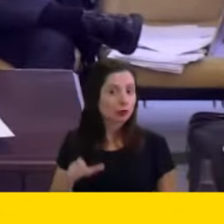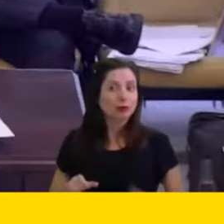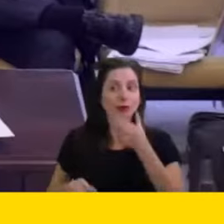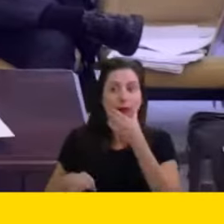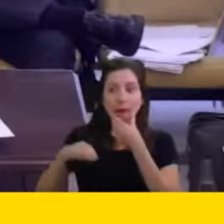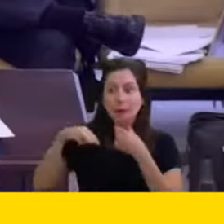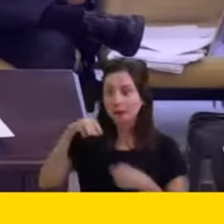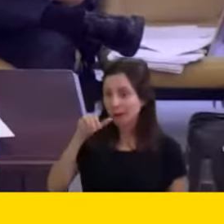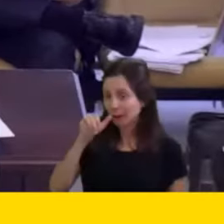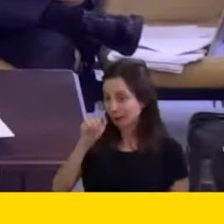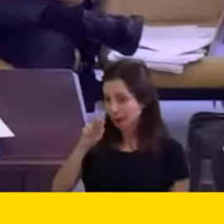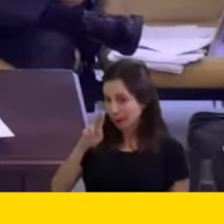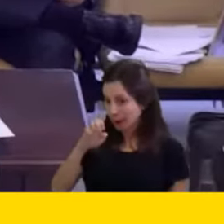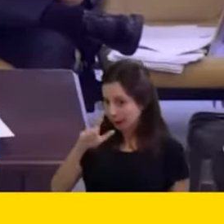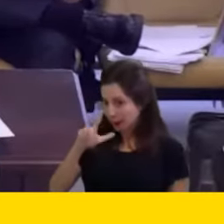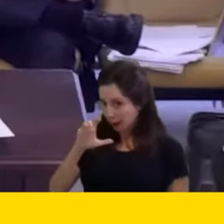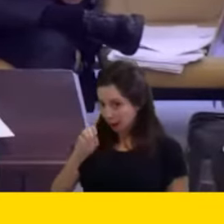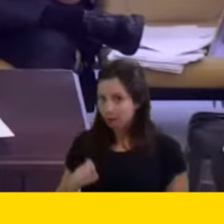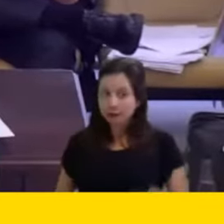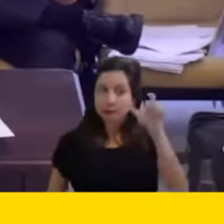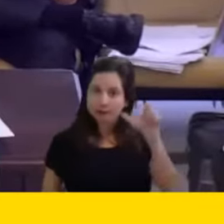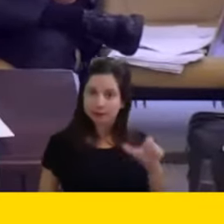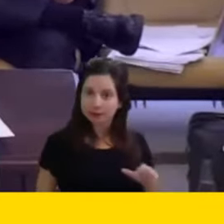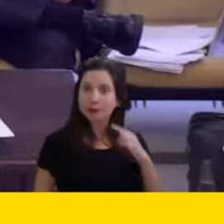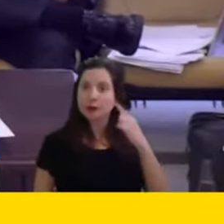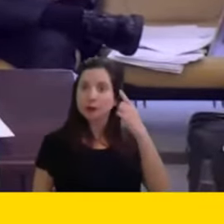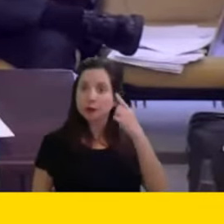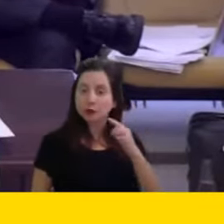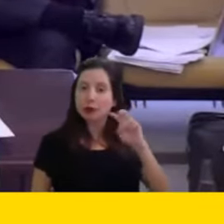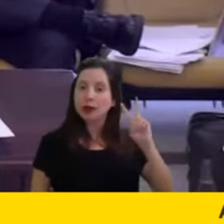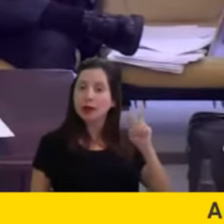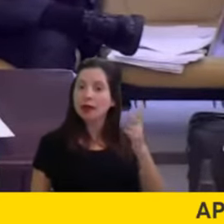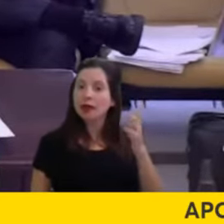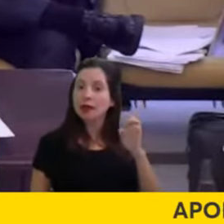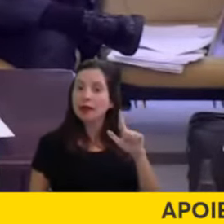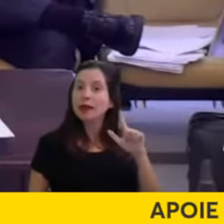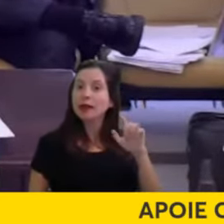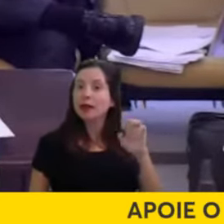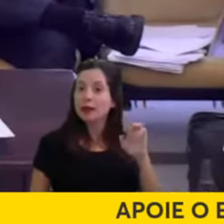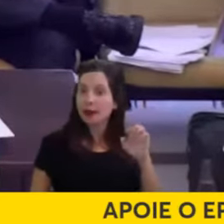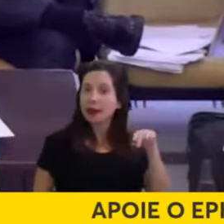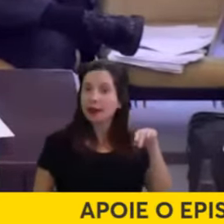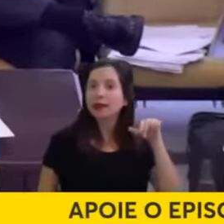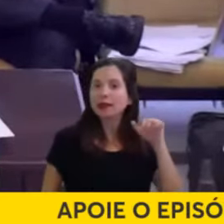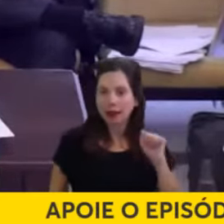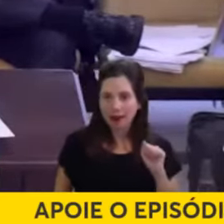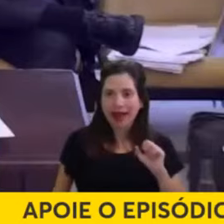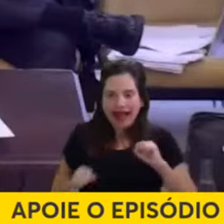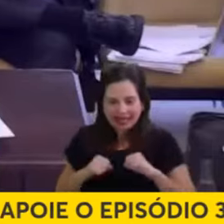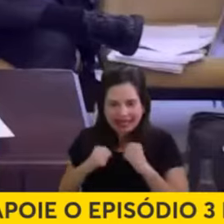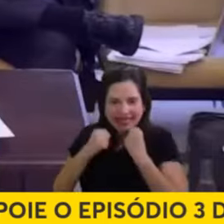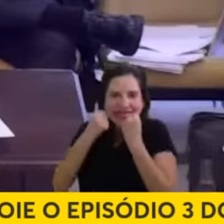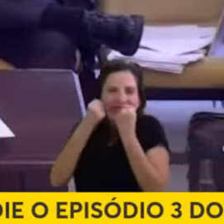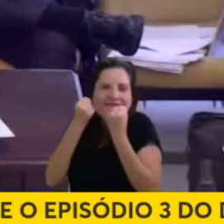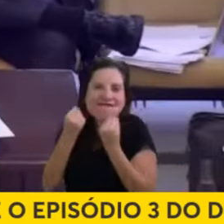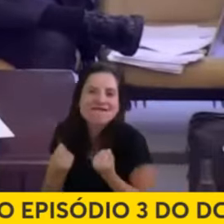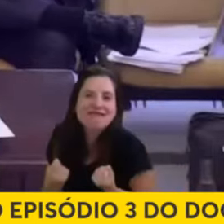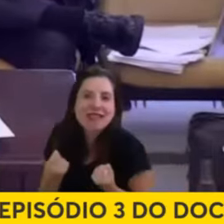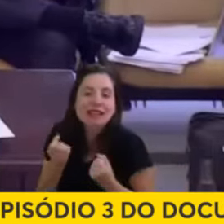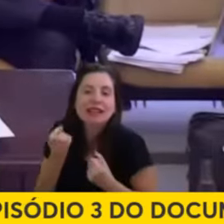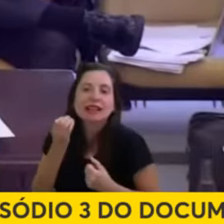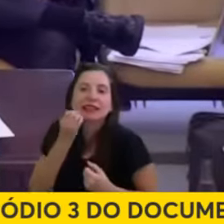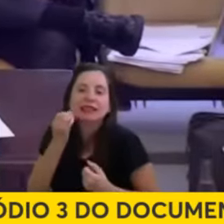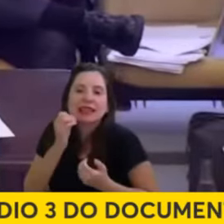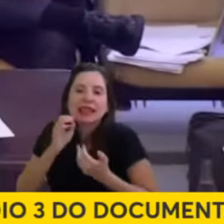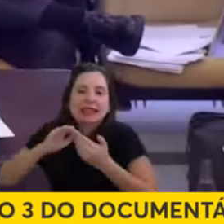e vejam excelências que a defesa vai tentar aqui e e tenta desde o começo do processo se afastar o máximo possível do caso da